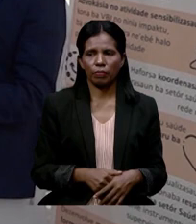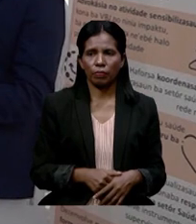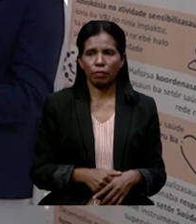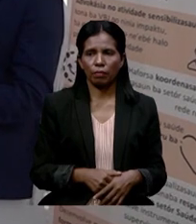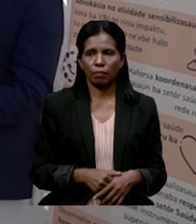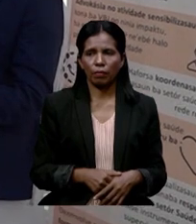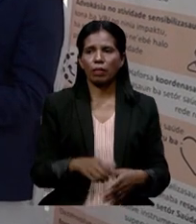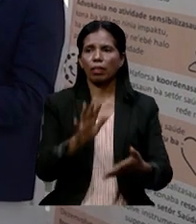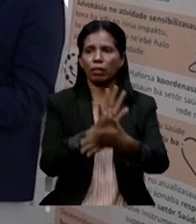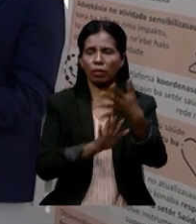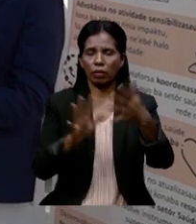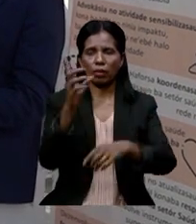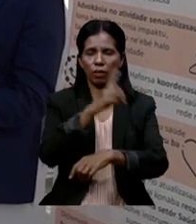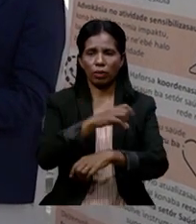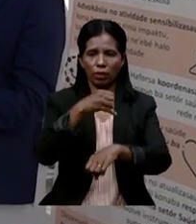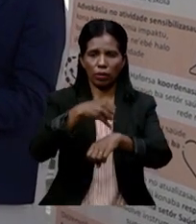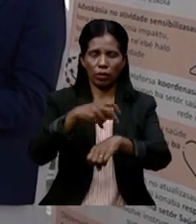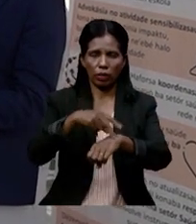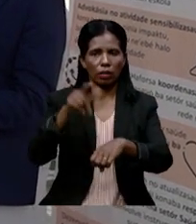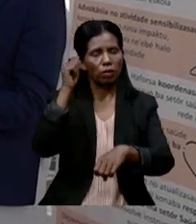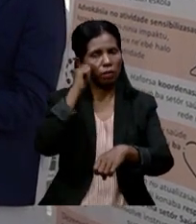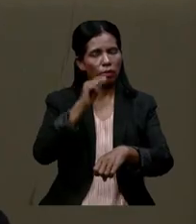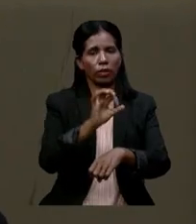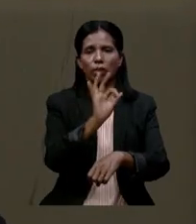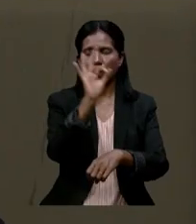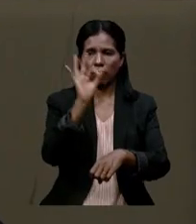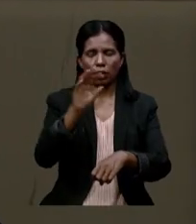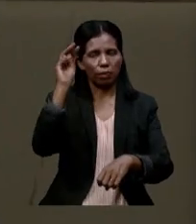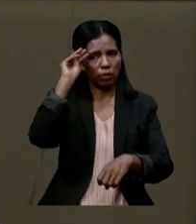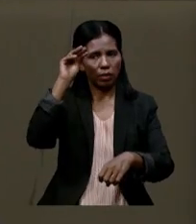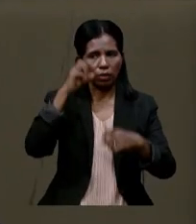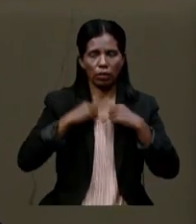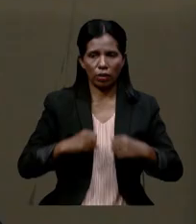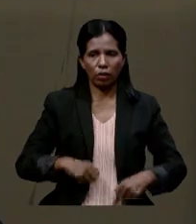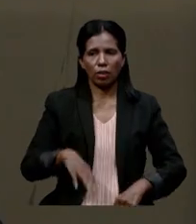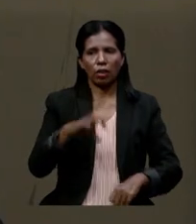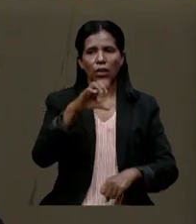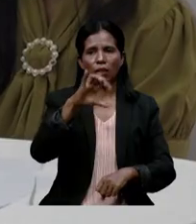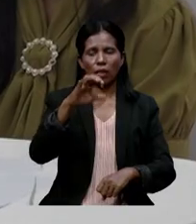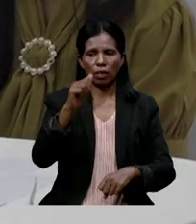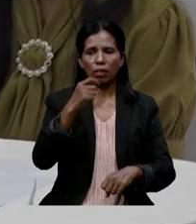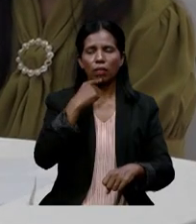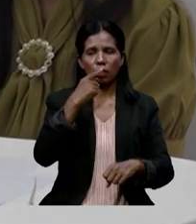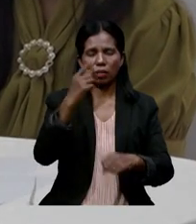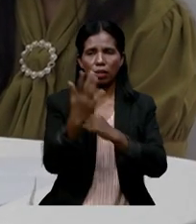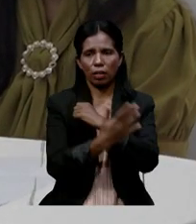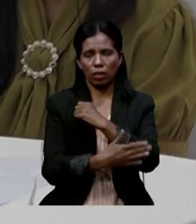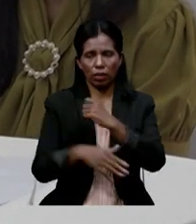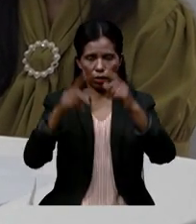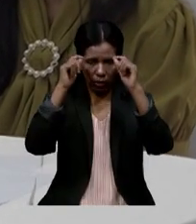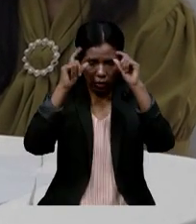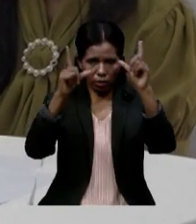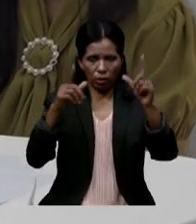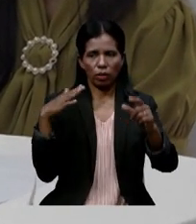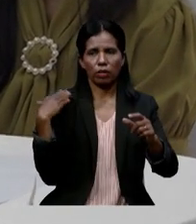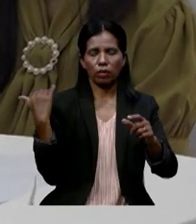E a celebração Loro Internacional feito e a sexta, né? Ministra Saúde Elia dos Reis Amaral Hateten, nação Timor-Leste, se